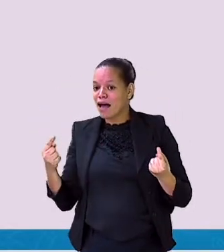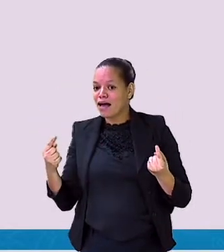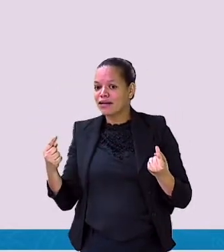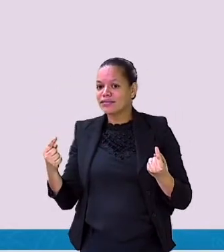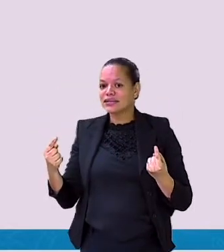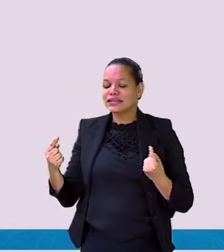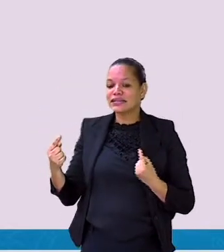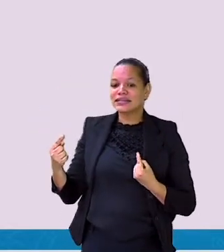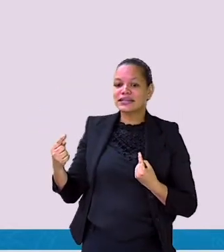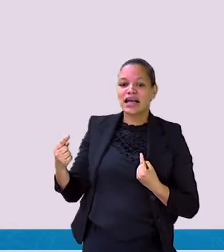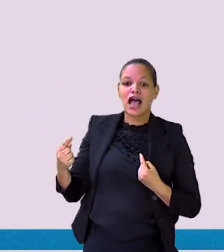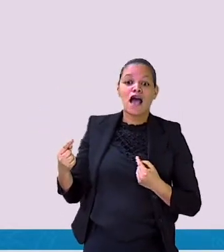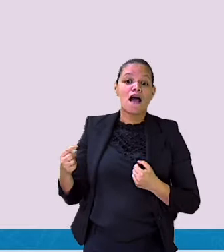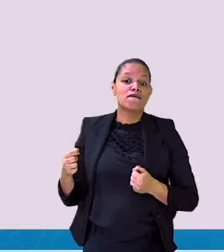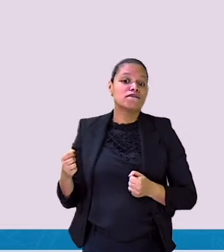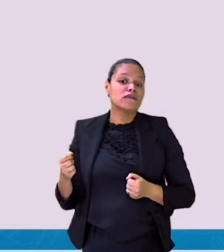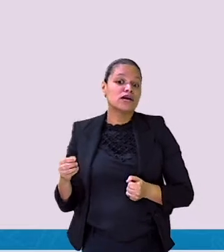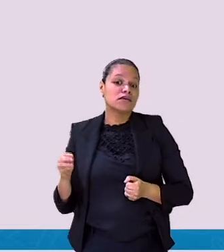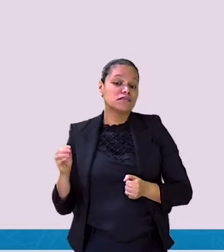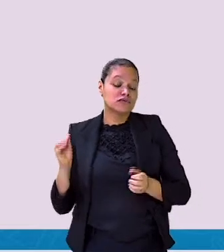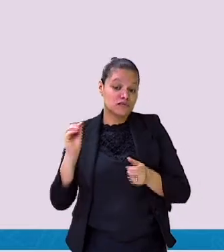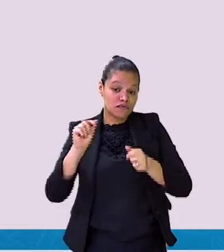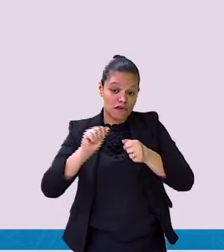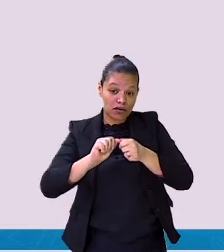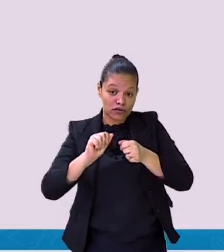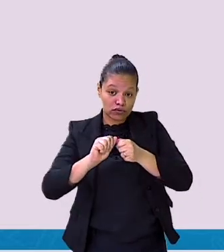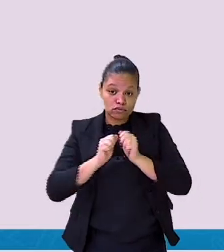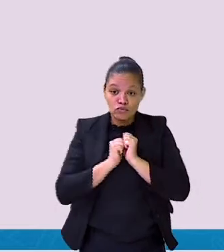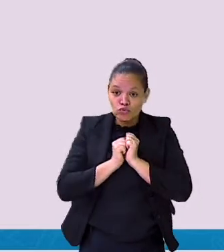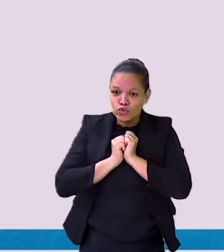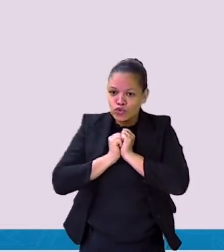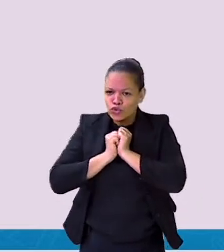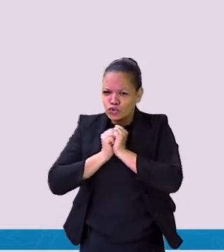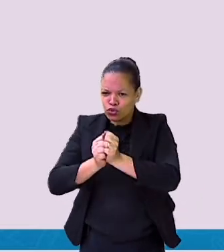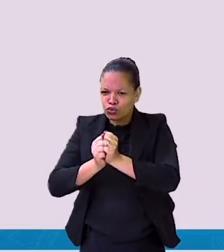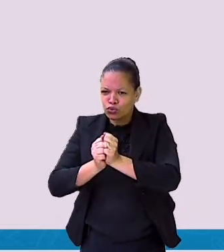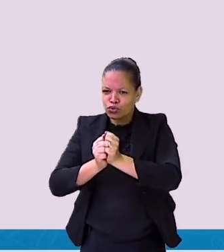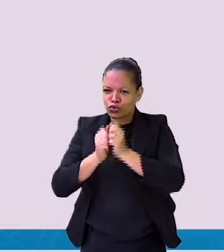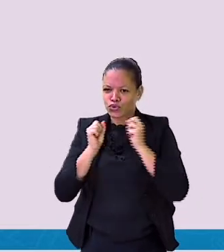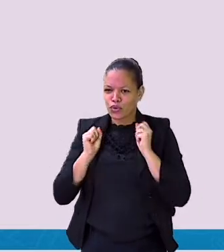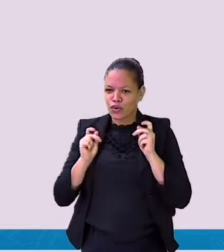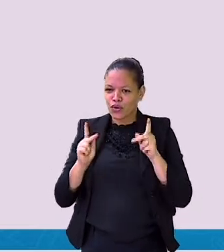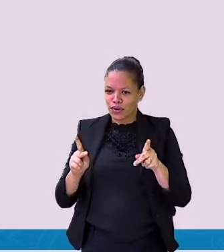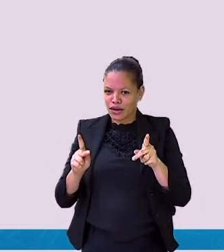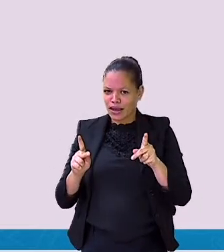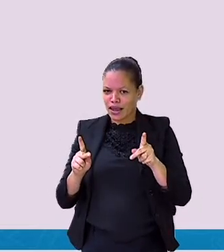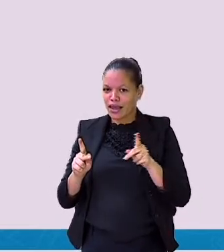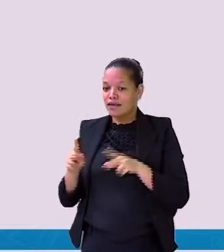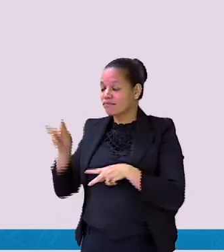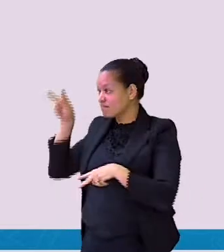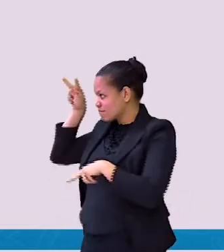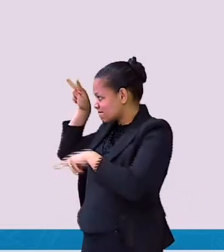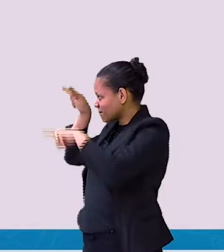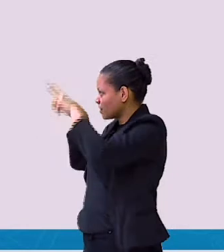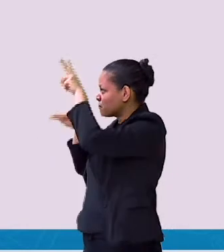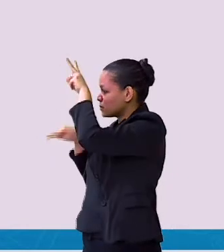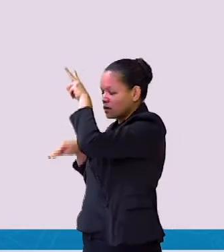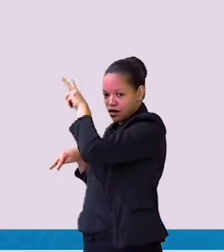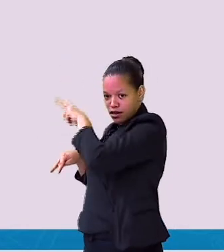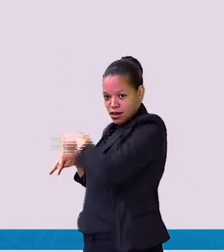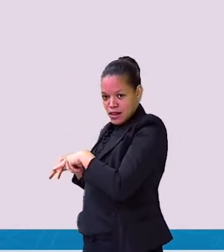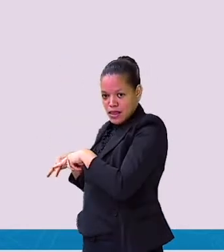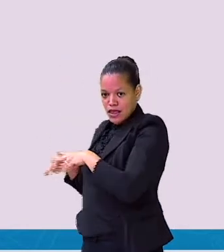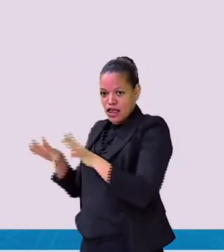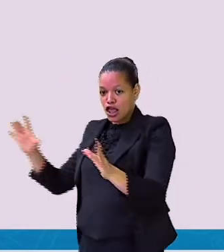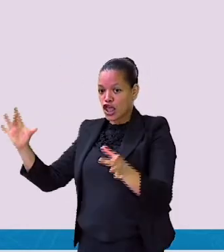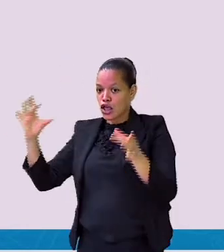Então, vamos colocar juntos? Leia o gráfico e resolva as questões a seguir. Nós vamos completar o que está faltando e